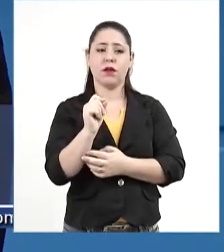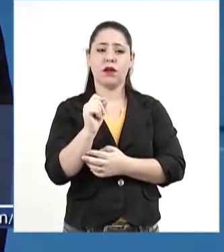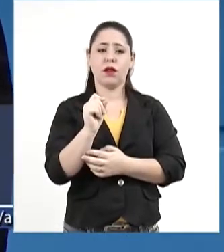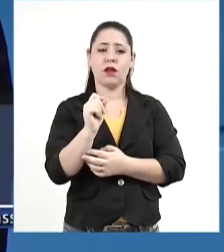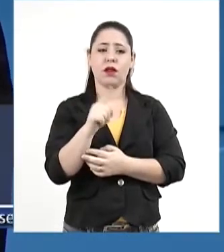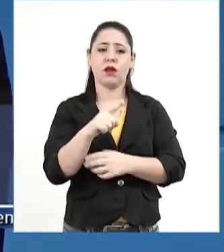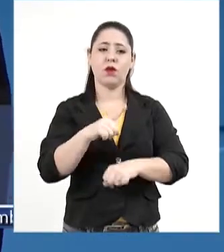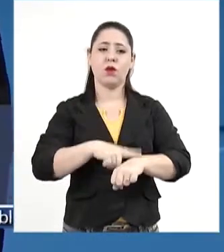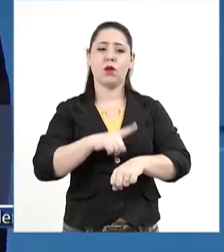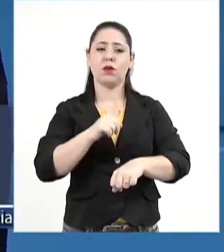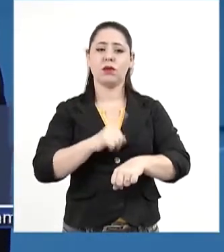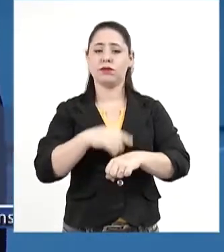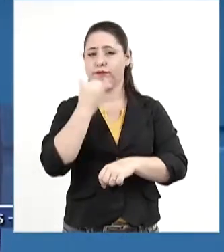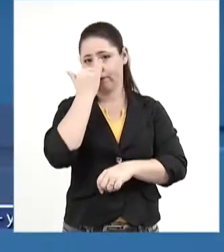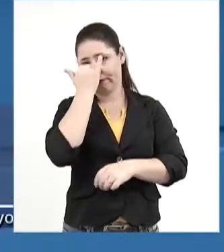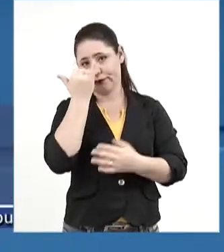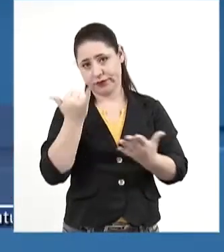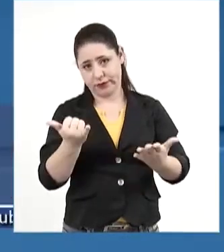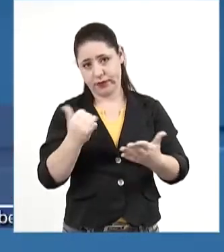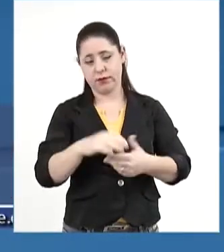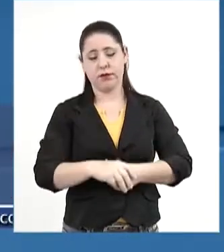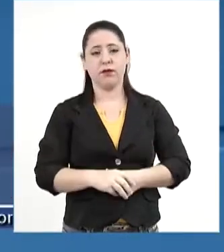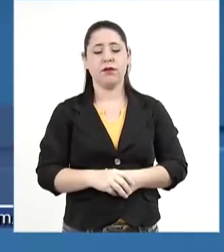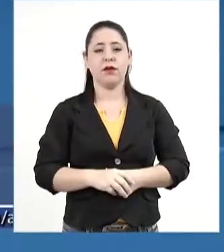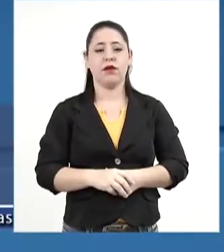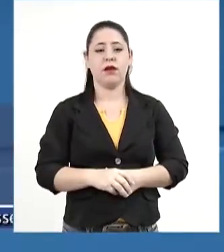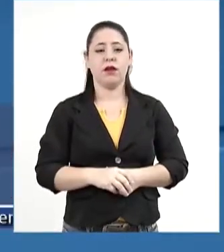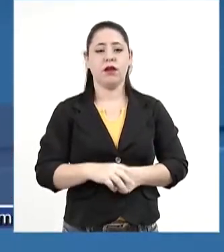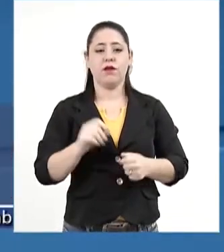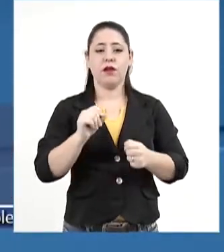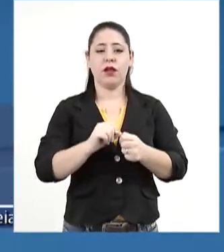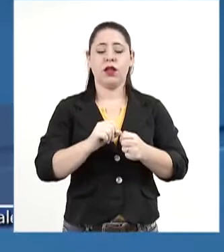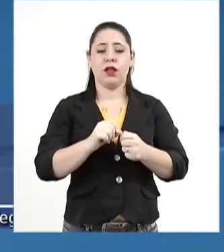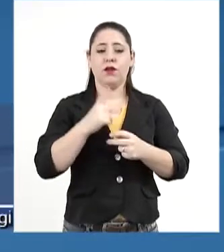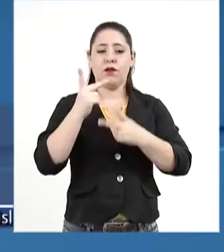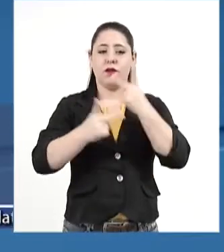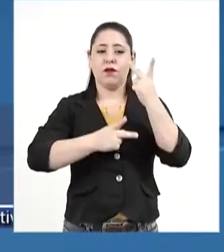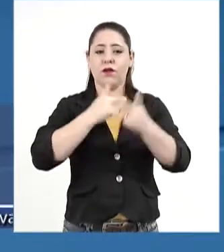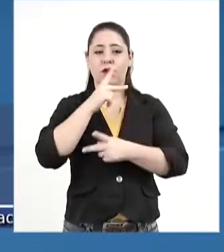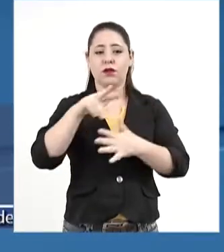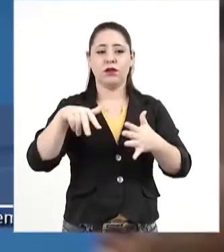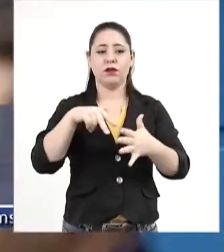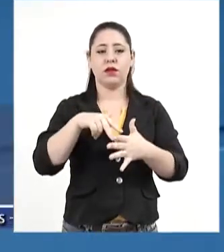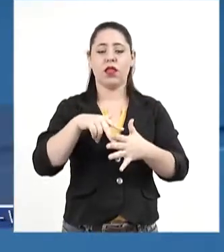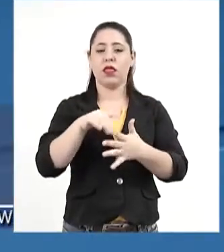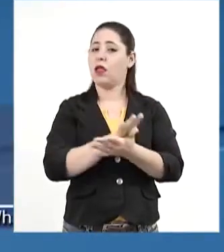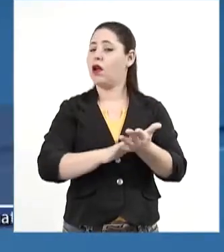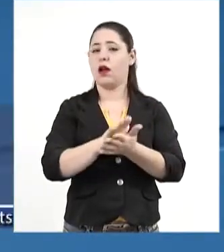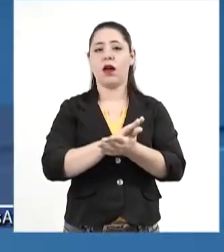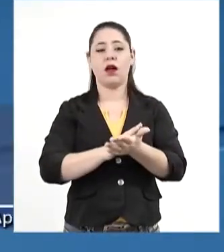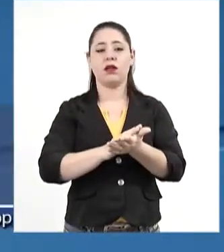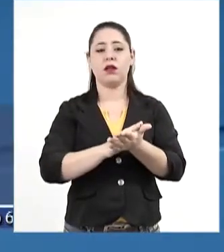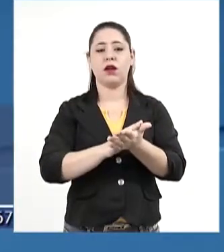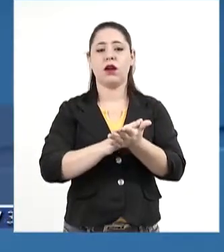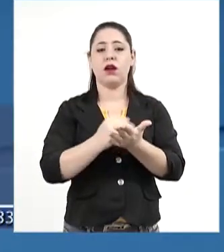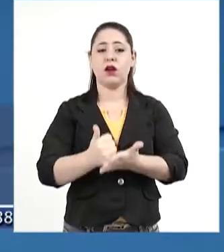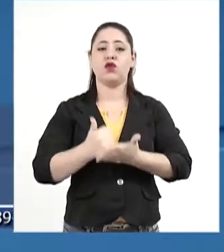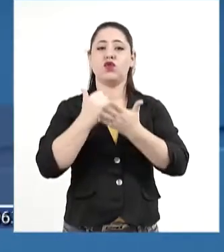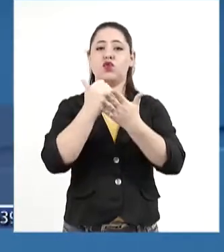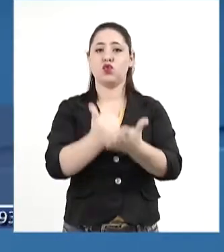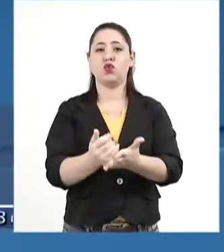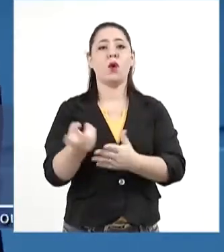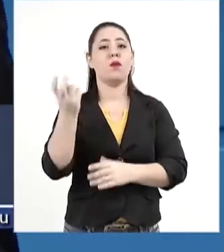um momento de infelicidade, feito uma citação que nada contribui, né, com a cultura e